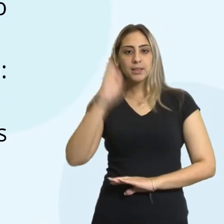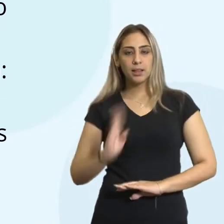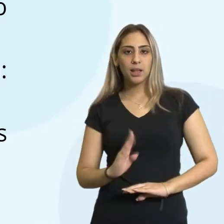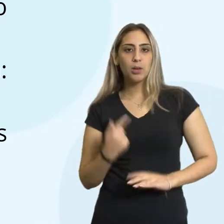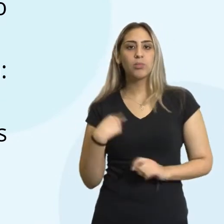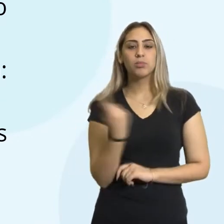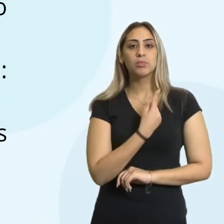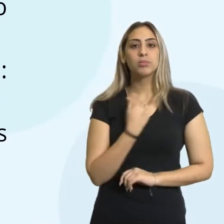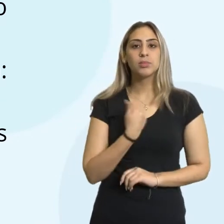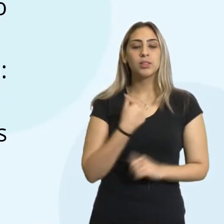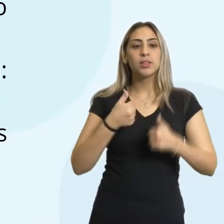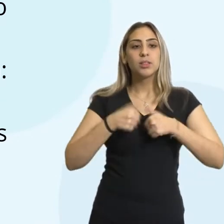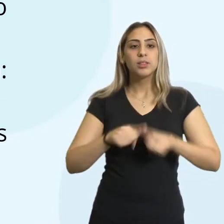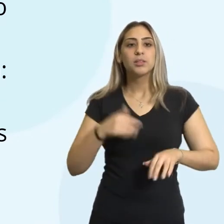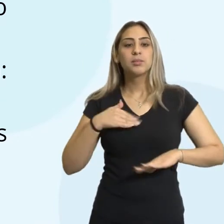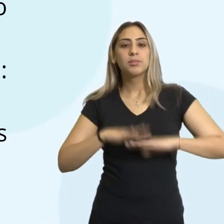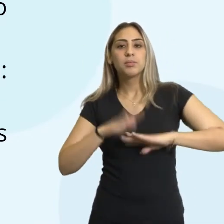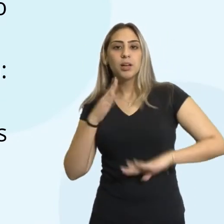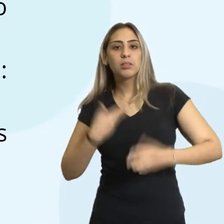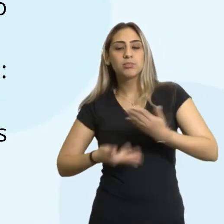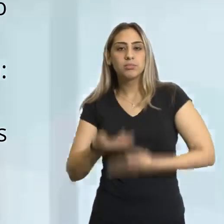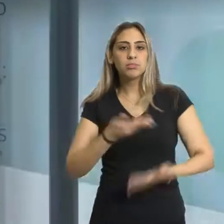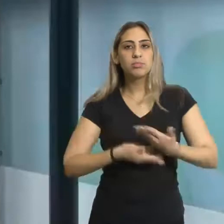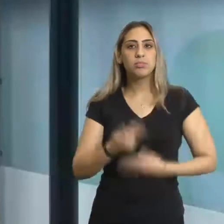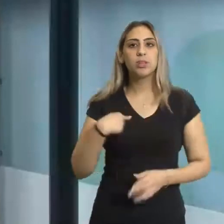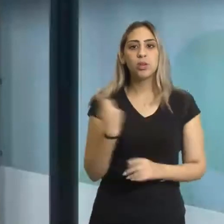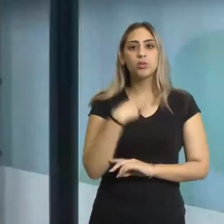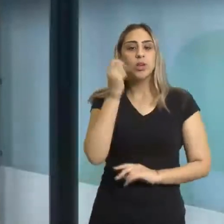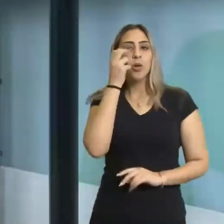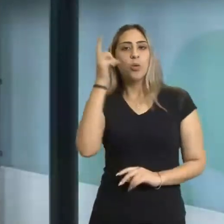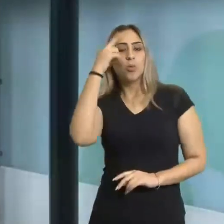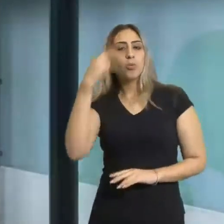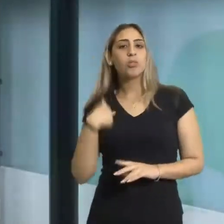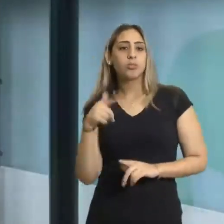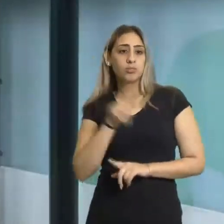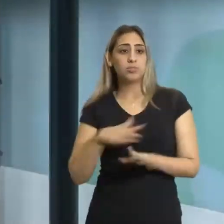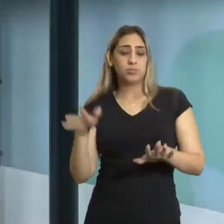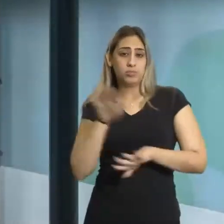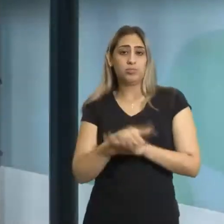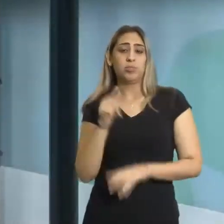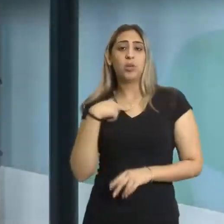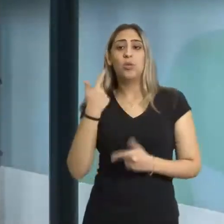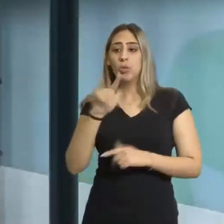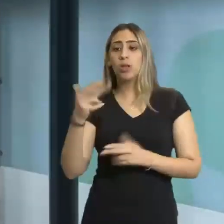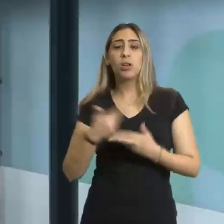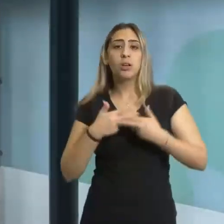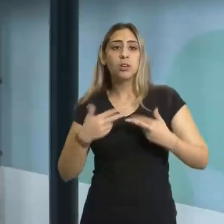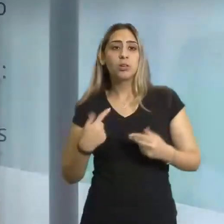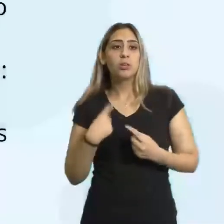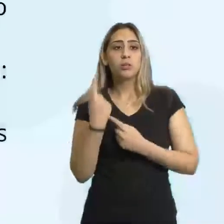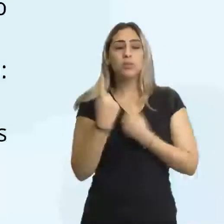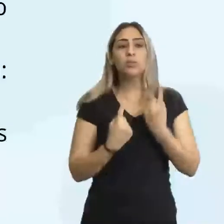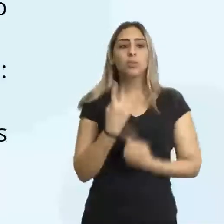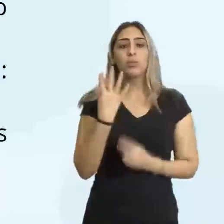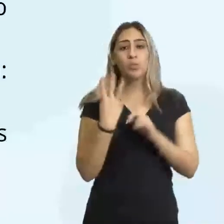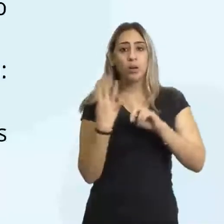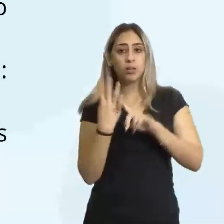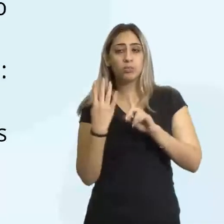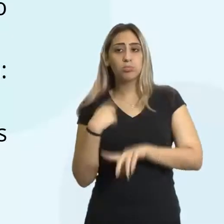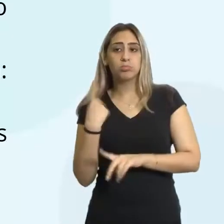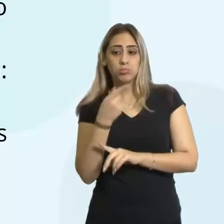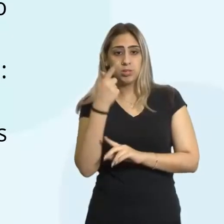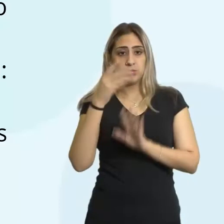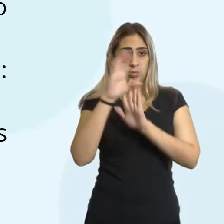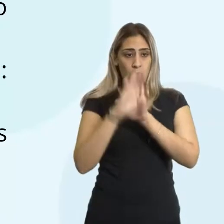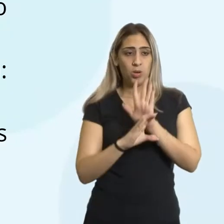mas mais orgulho da eu tenho mais orgulho da nossa cultura inclusive do que de qualquer outra coisa o quarto componente desta unidade